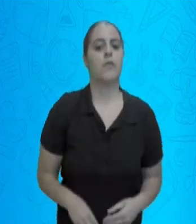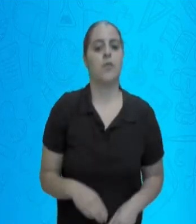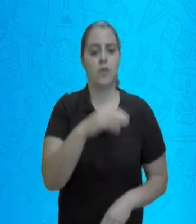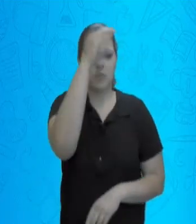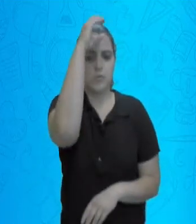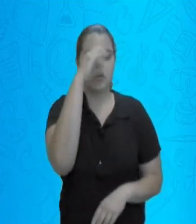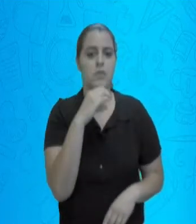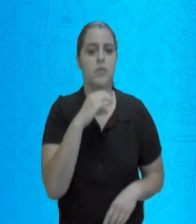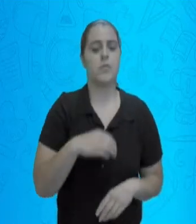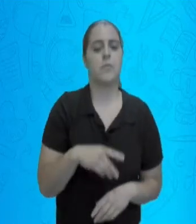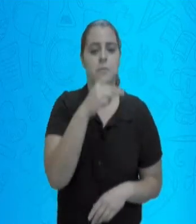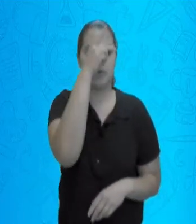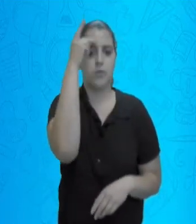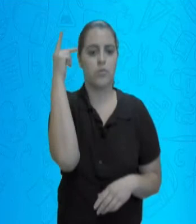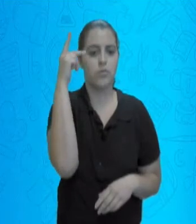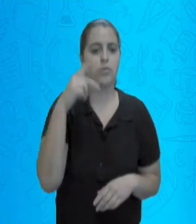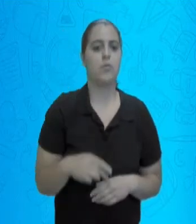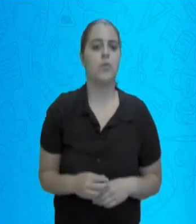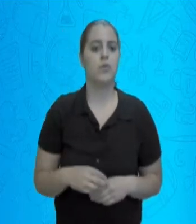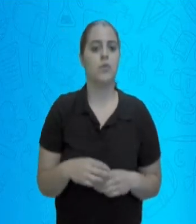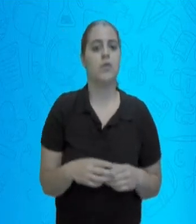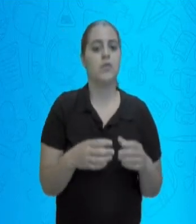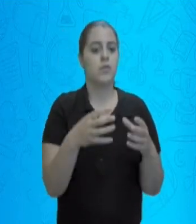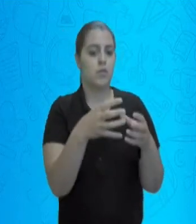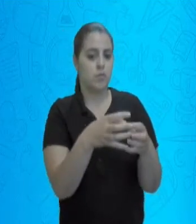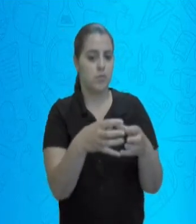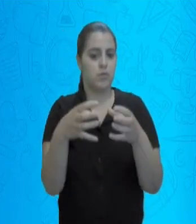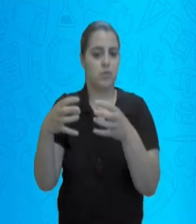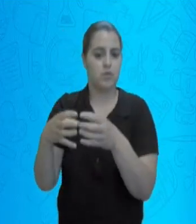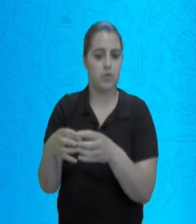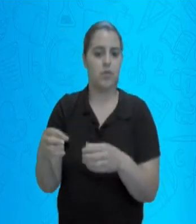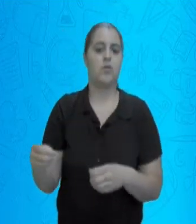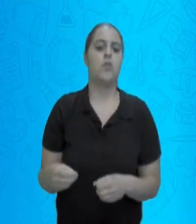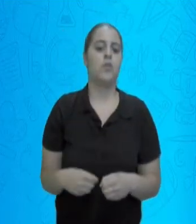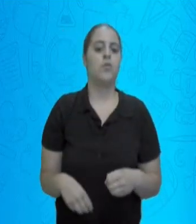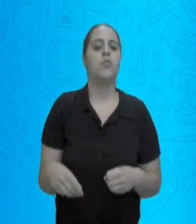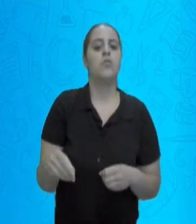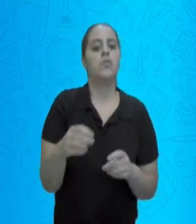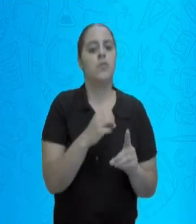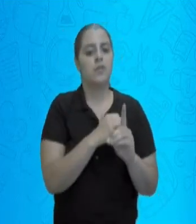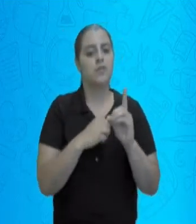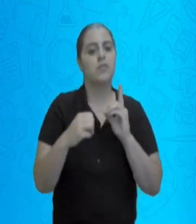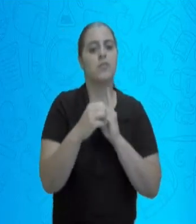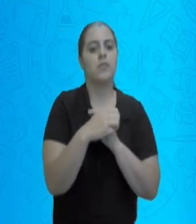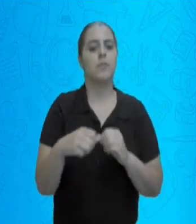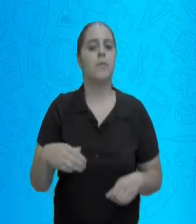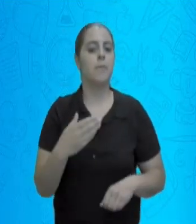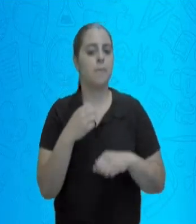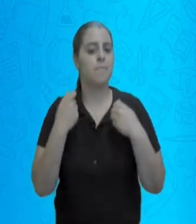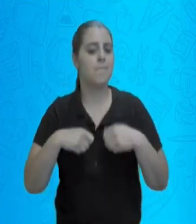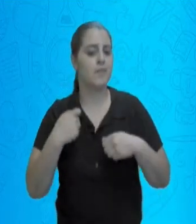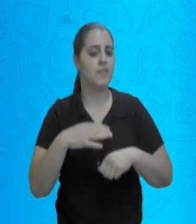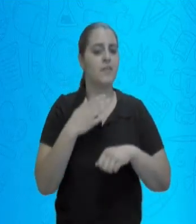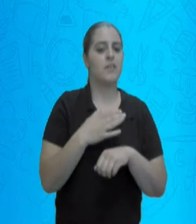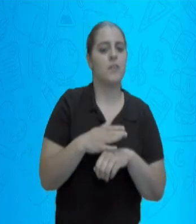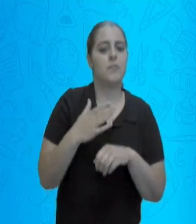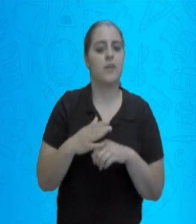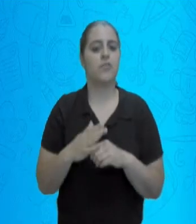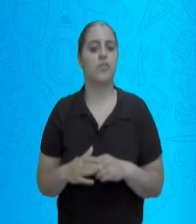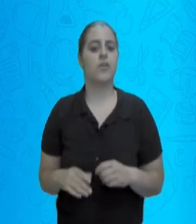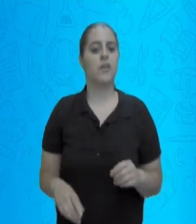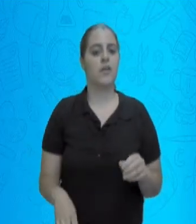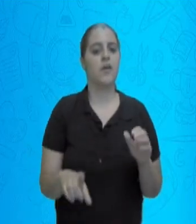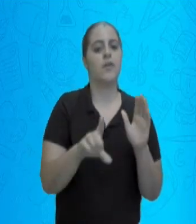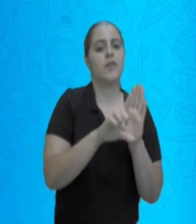cidadão, enquanto pessoas dessa comunidade, dessa sociedade, eu preciso fazer acontecer a